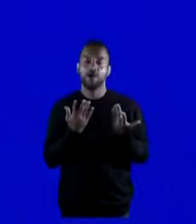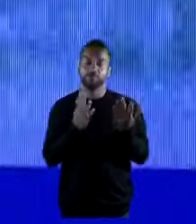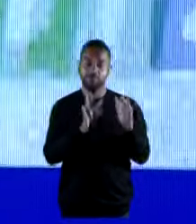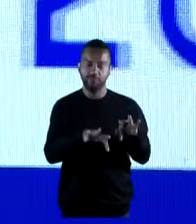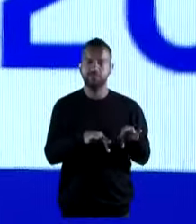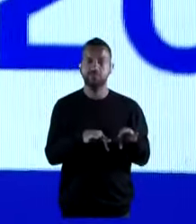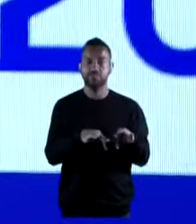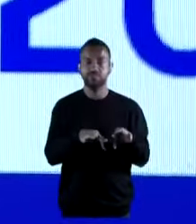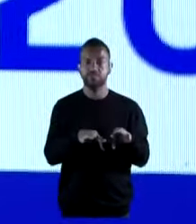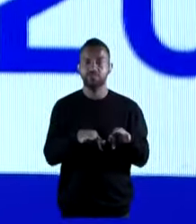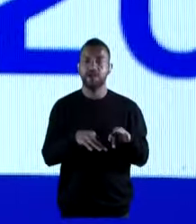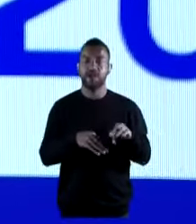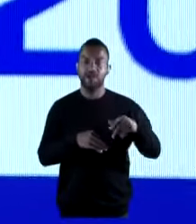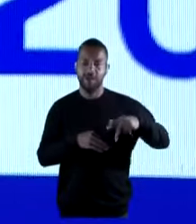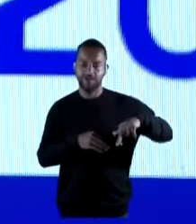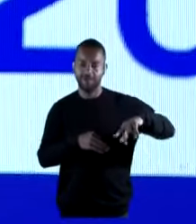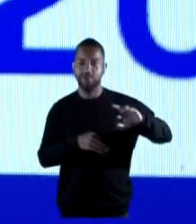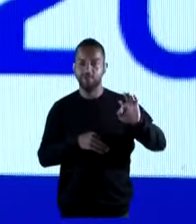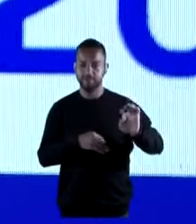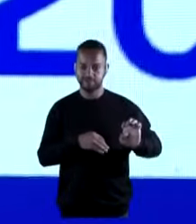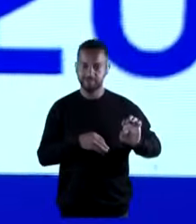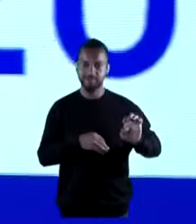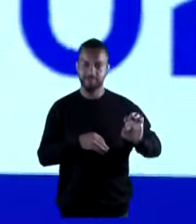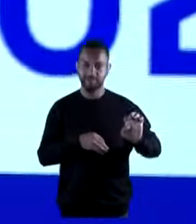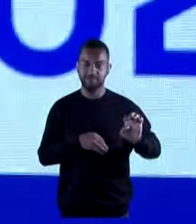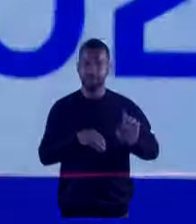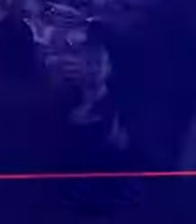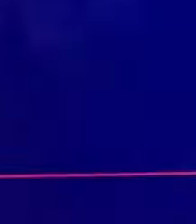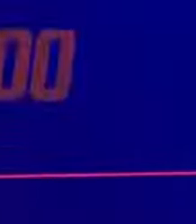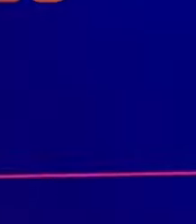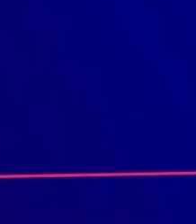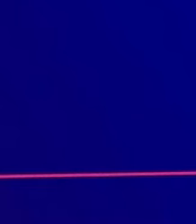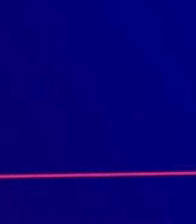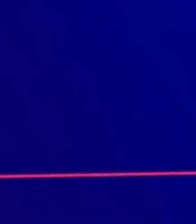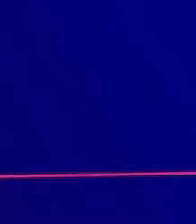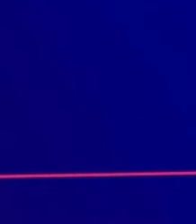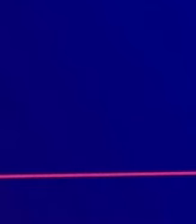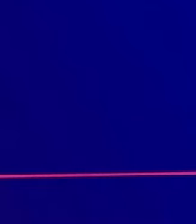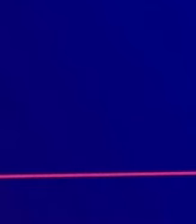vamos para a lateral esquerda. Os indicados são...